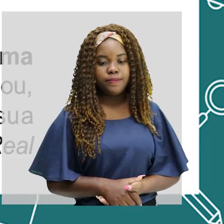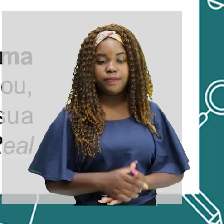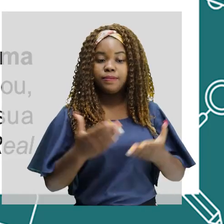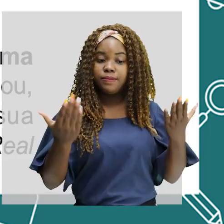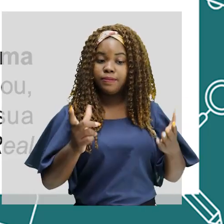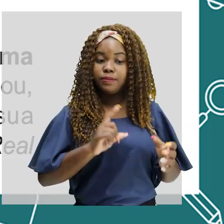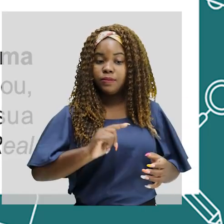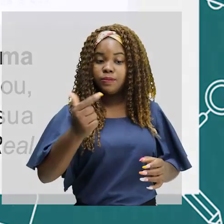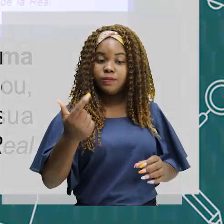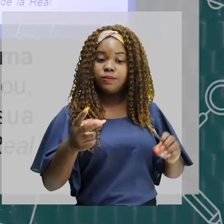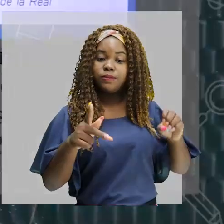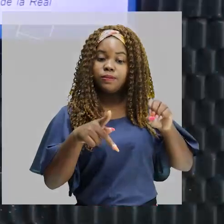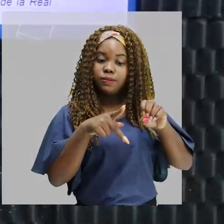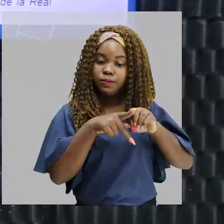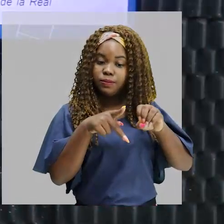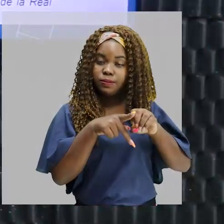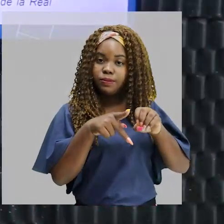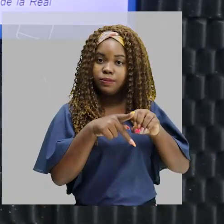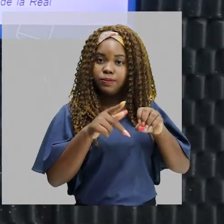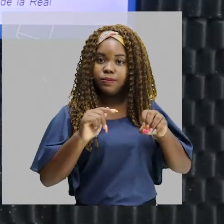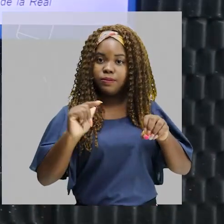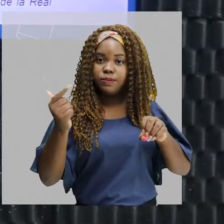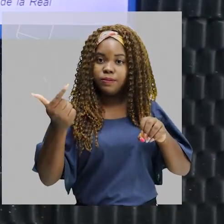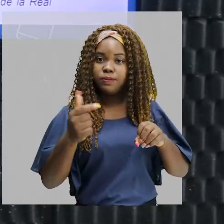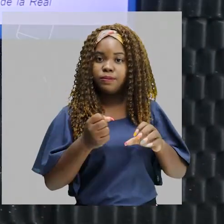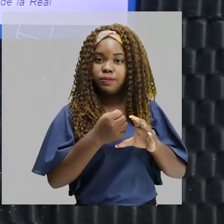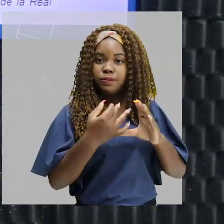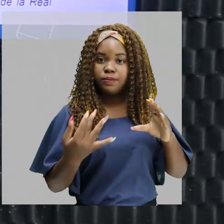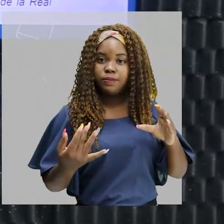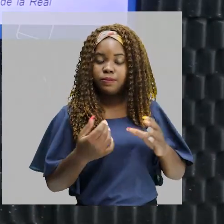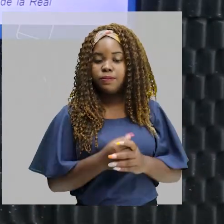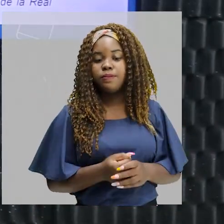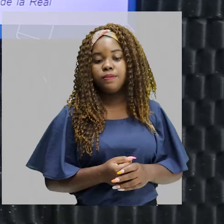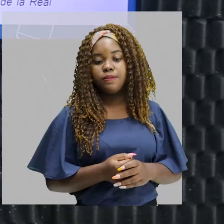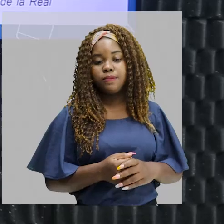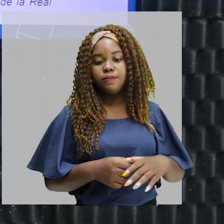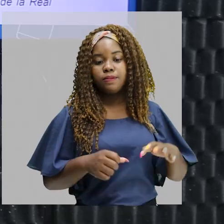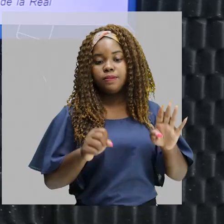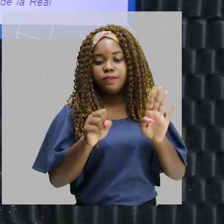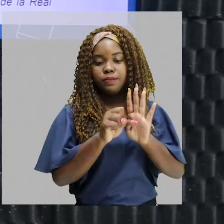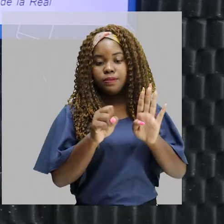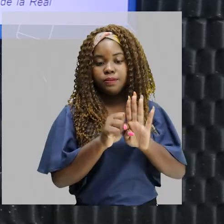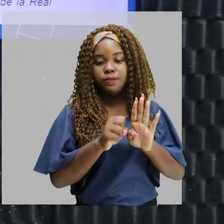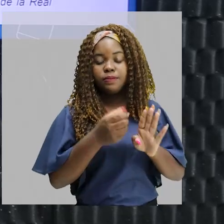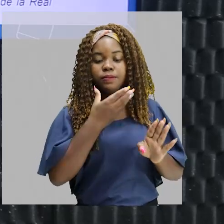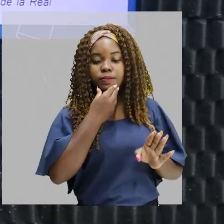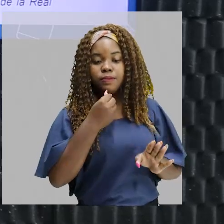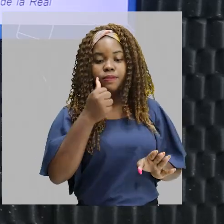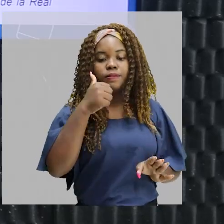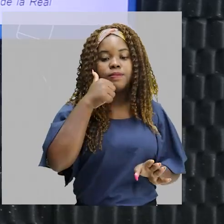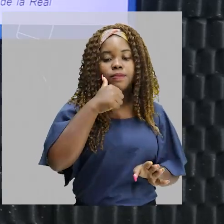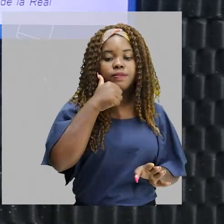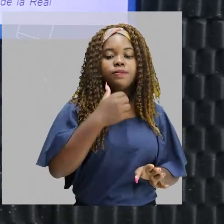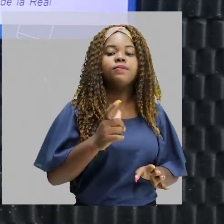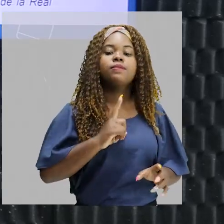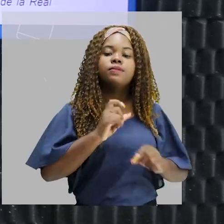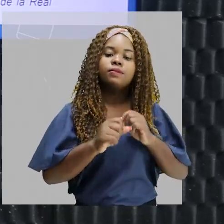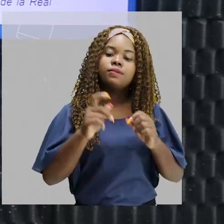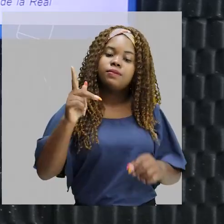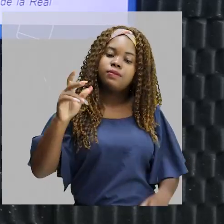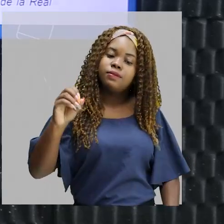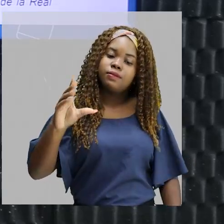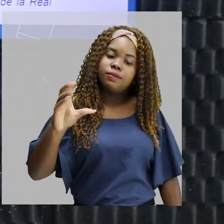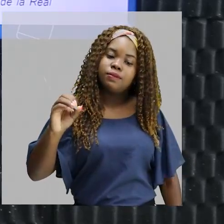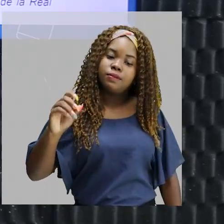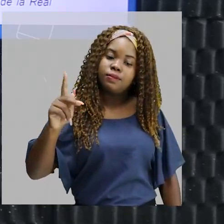um outro pronome com uma outra característica. Então, diante de substantivo masculino ou feminino, ele vai sofrer apócope. O